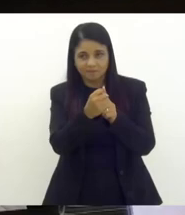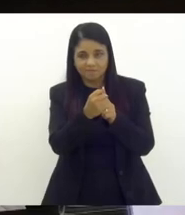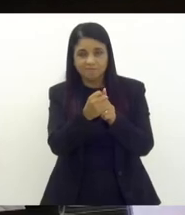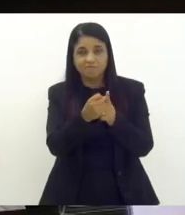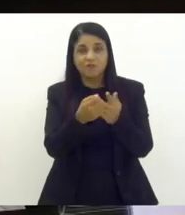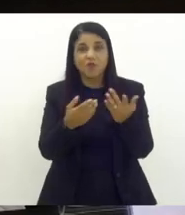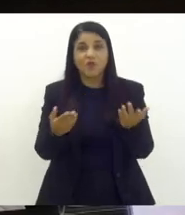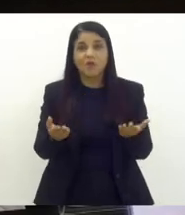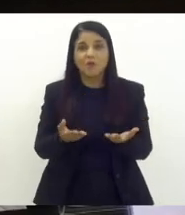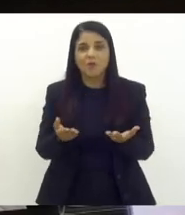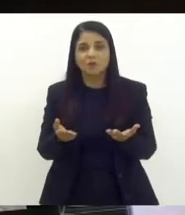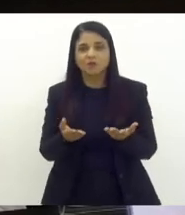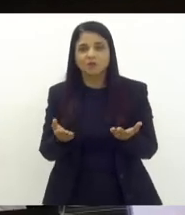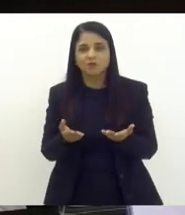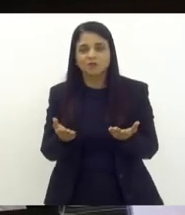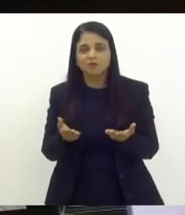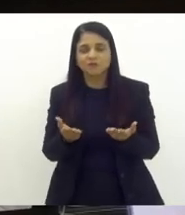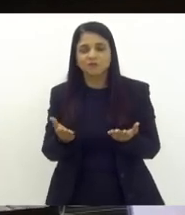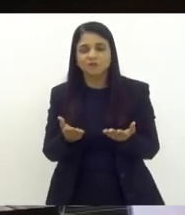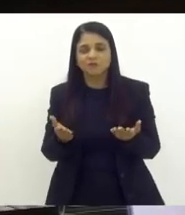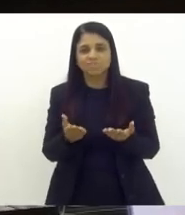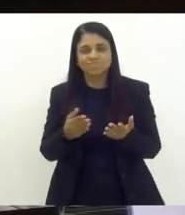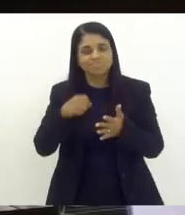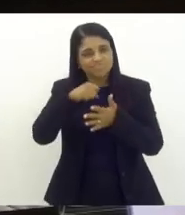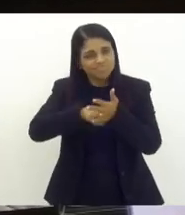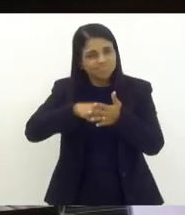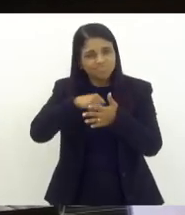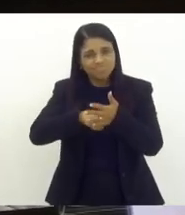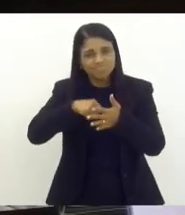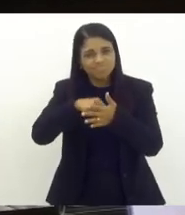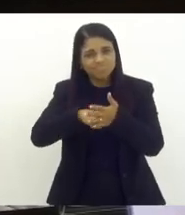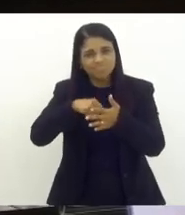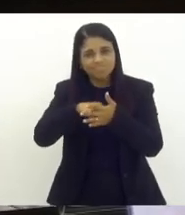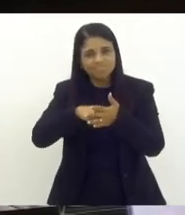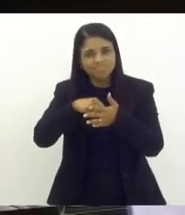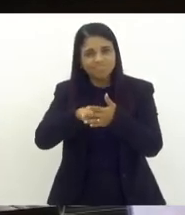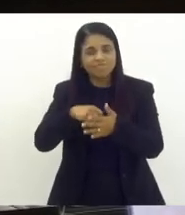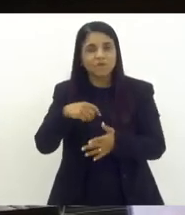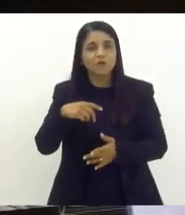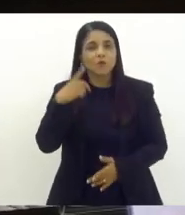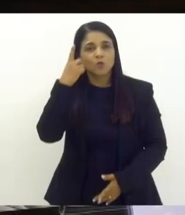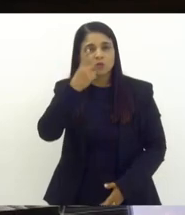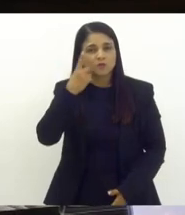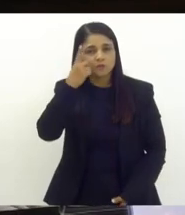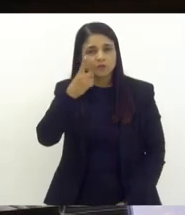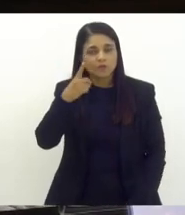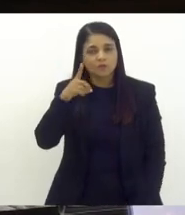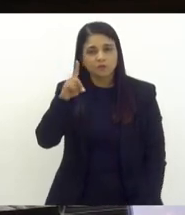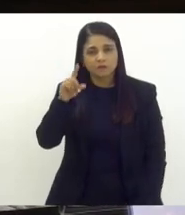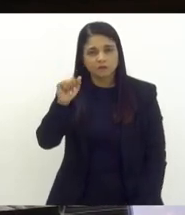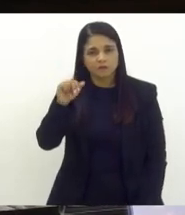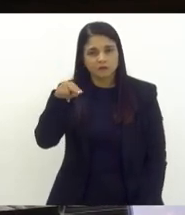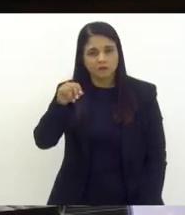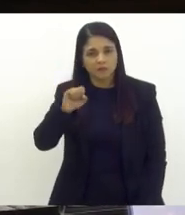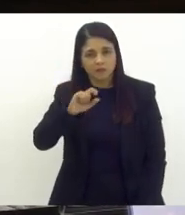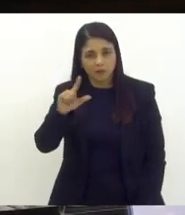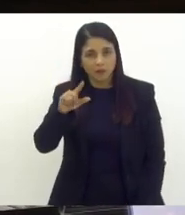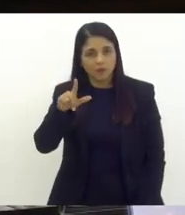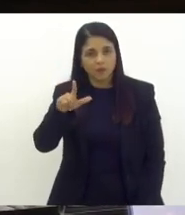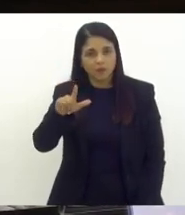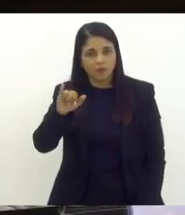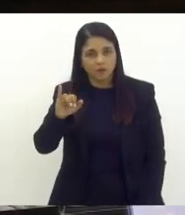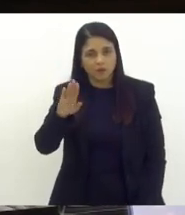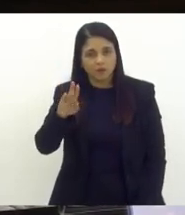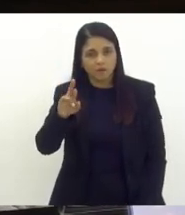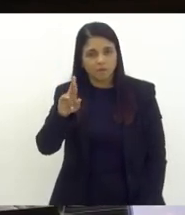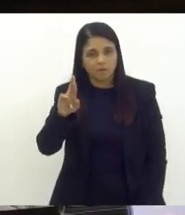hoje com muita pertinência o deputado Daniel librelon faz uma